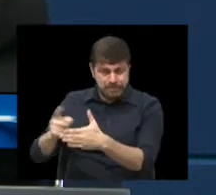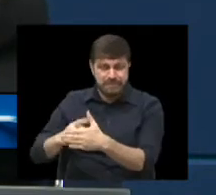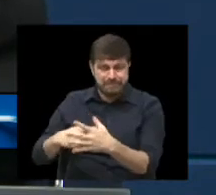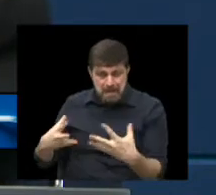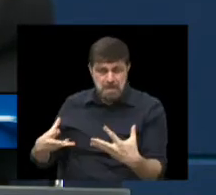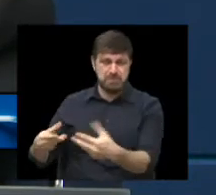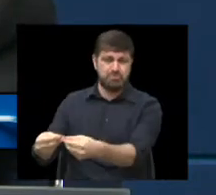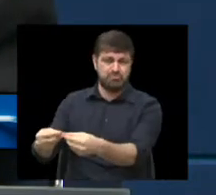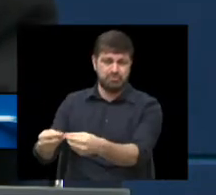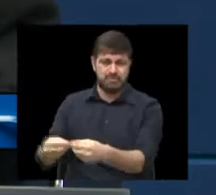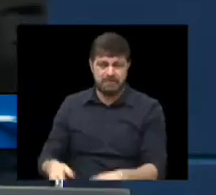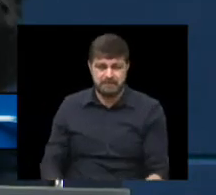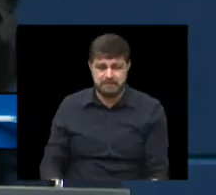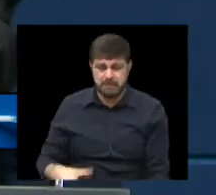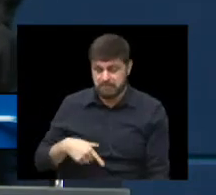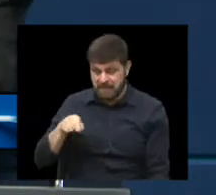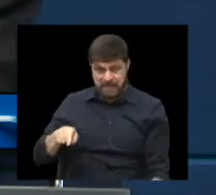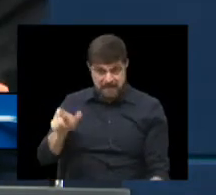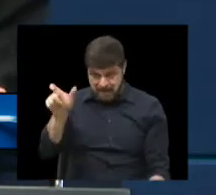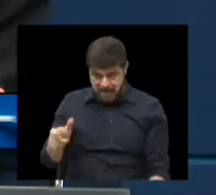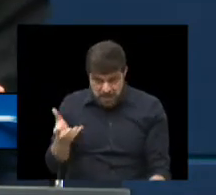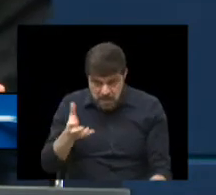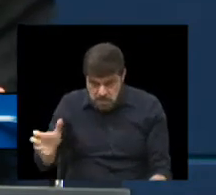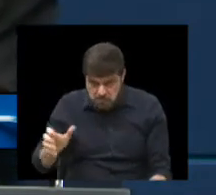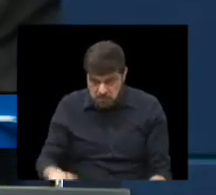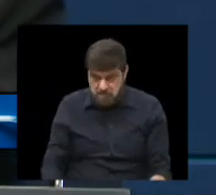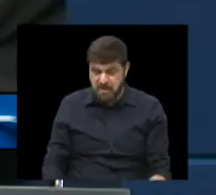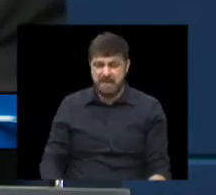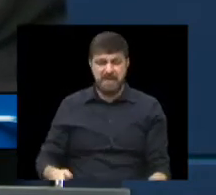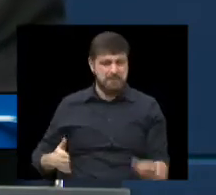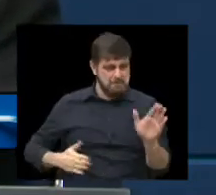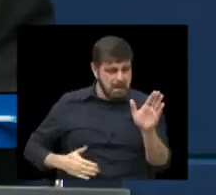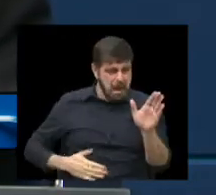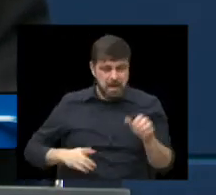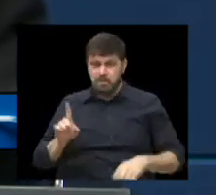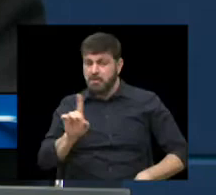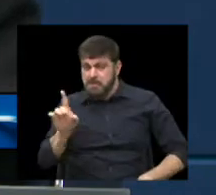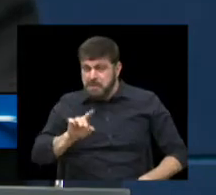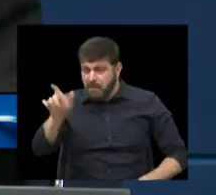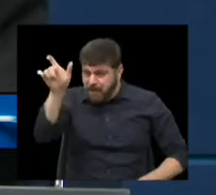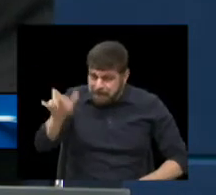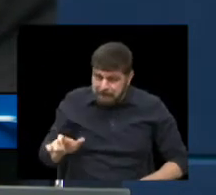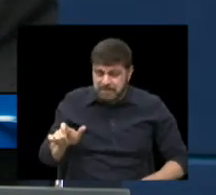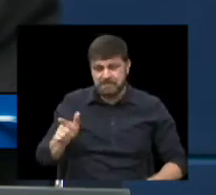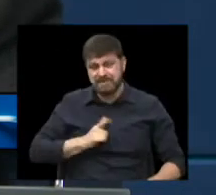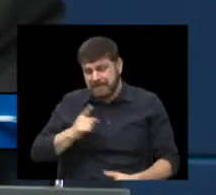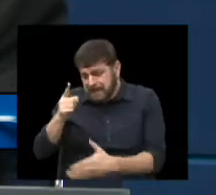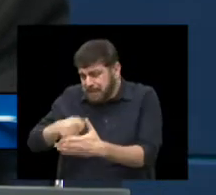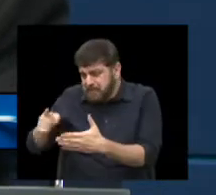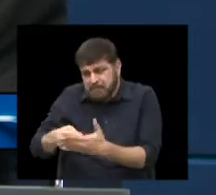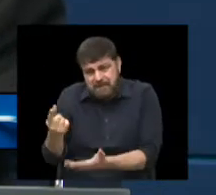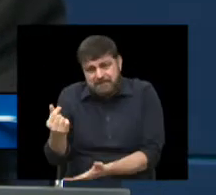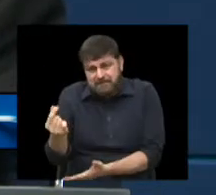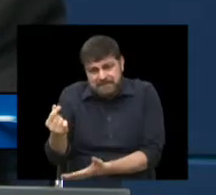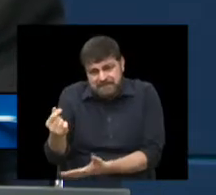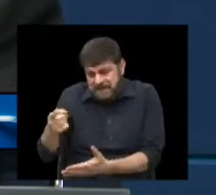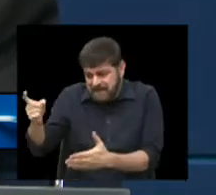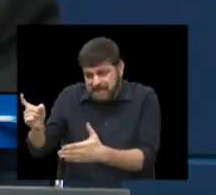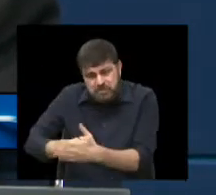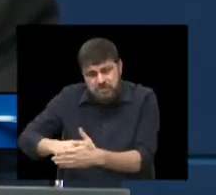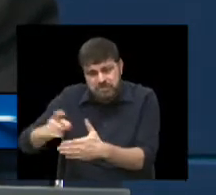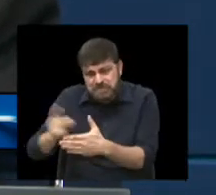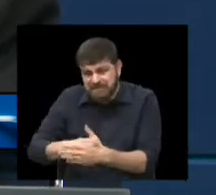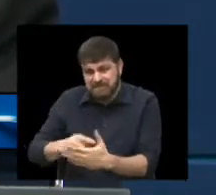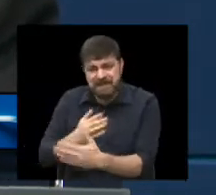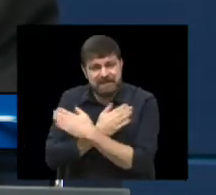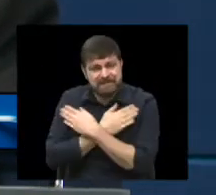né? E repito, não é porque não quiseram pagar, porque são caloteiros, é porque estão endividados, ou por